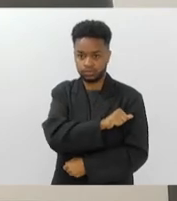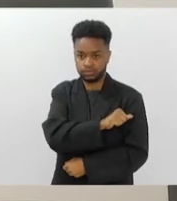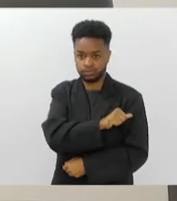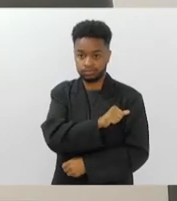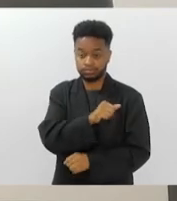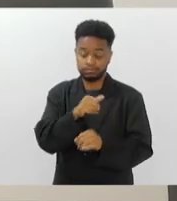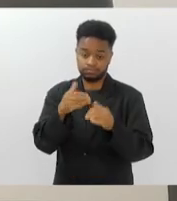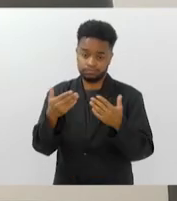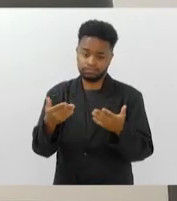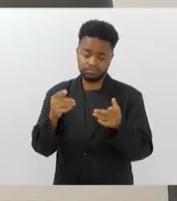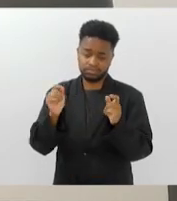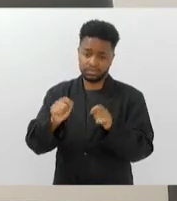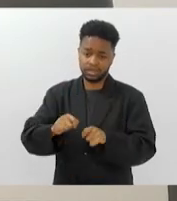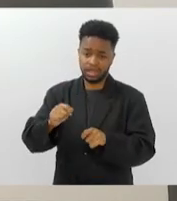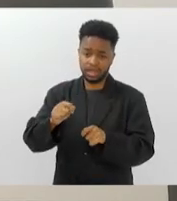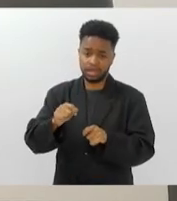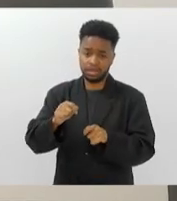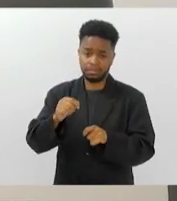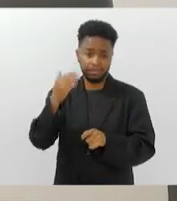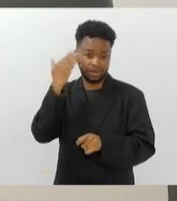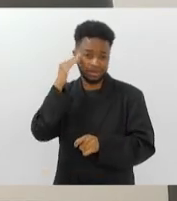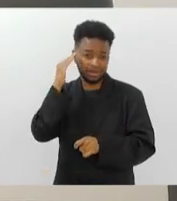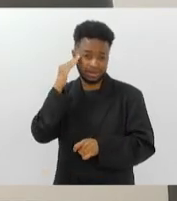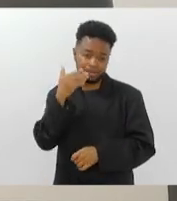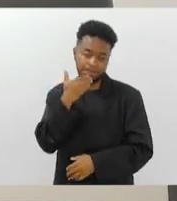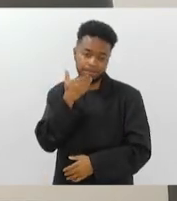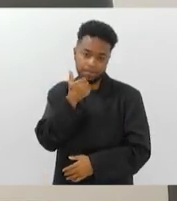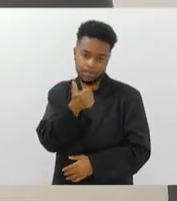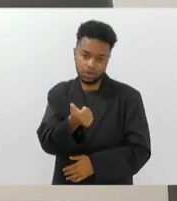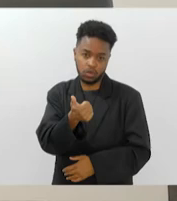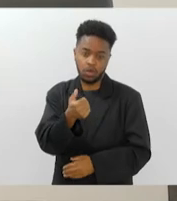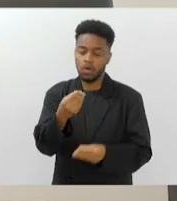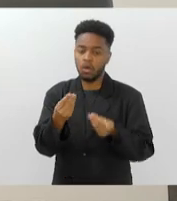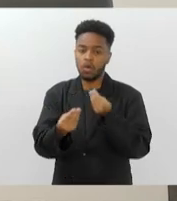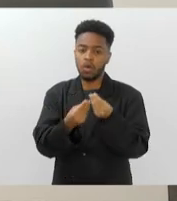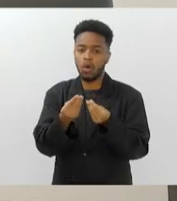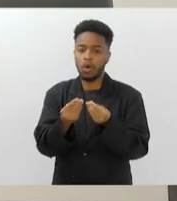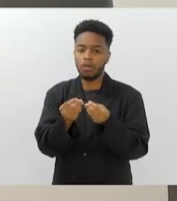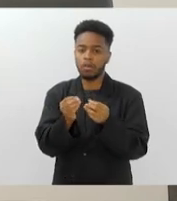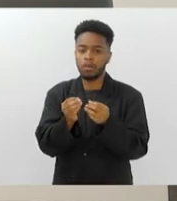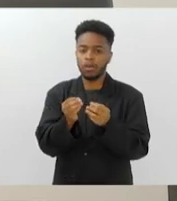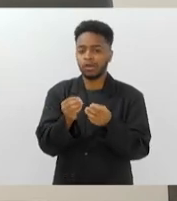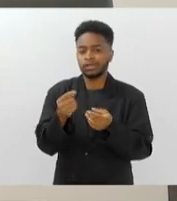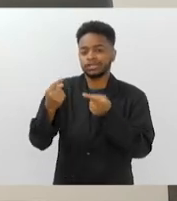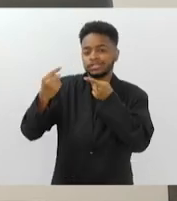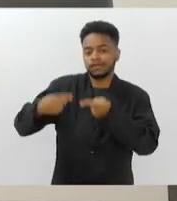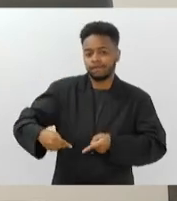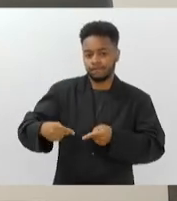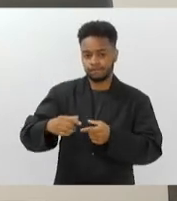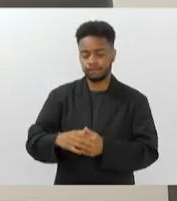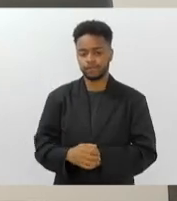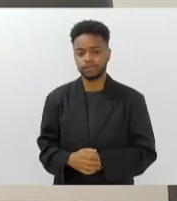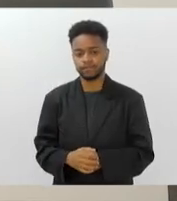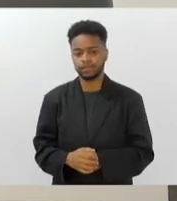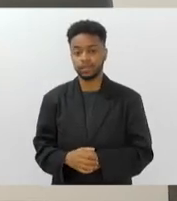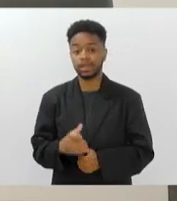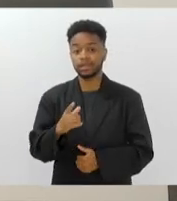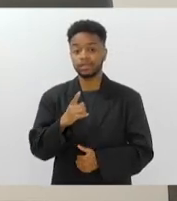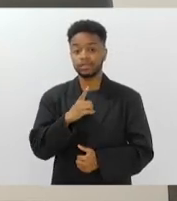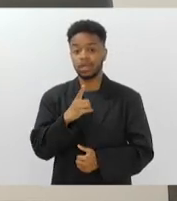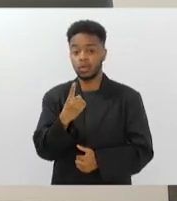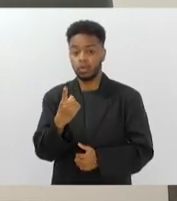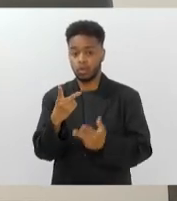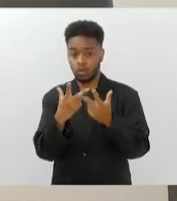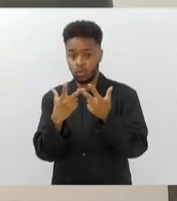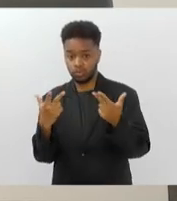acho que isso facilita muito pra gente entender Qual é o tamanho do nosso desafio e uma coisa me chamou atenção e o